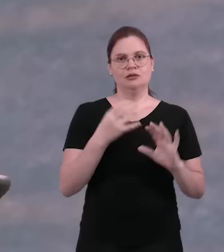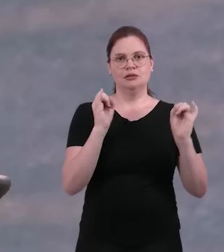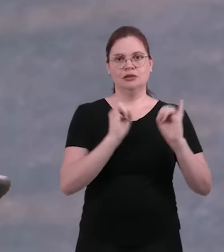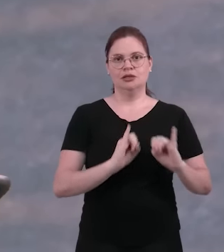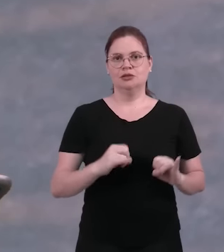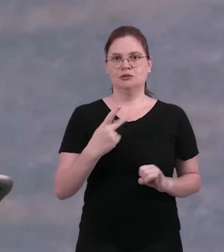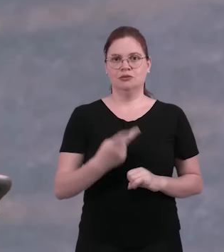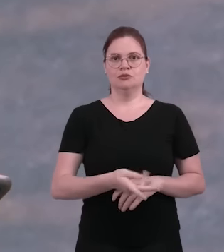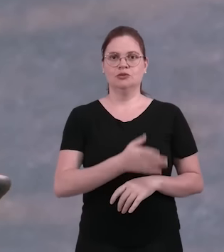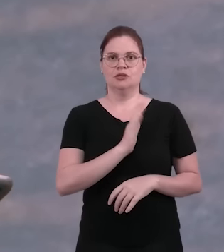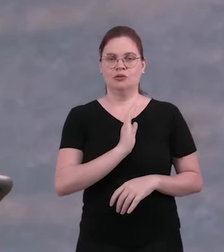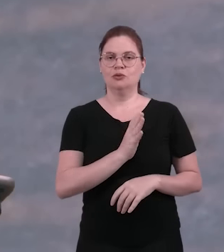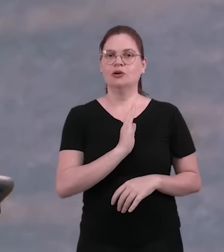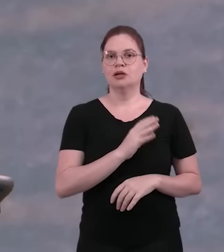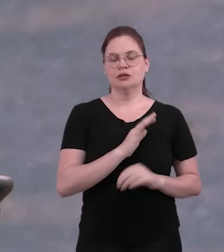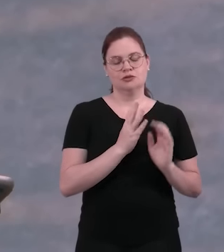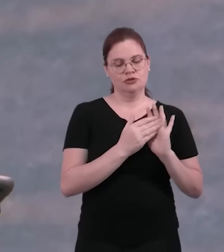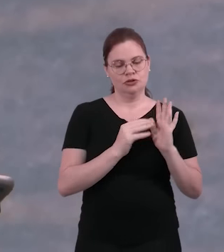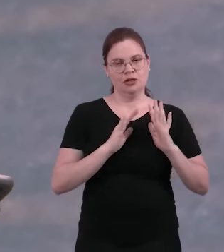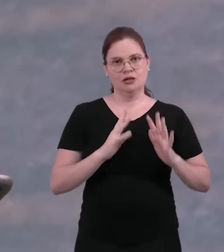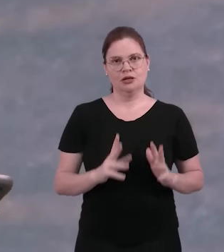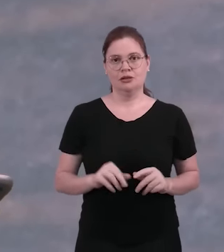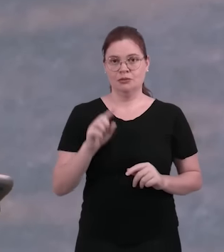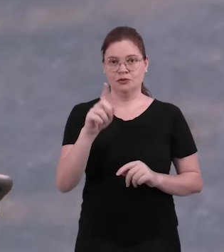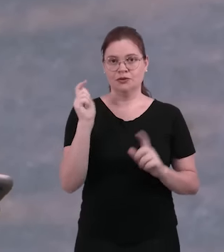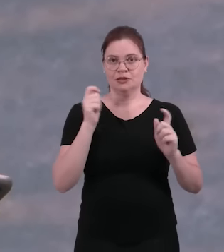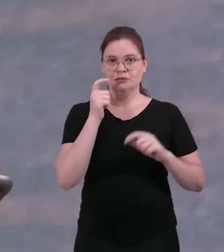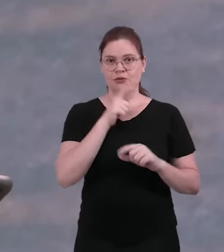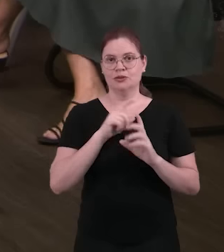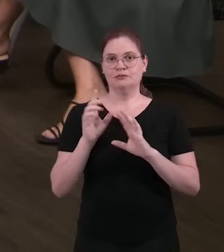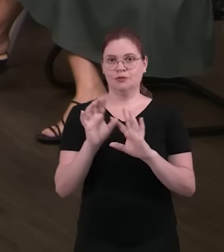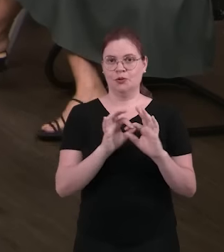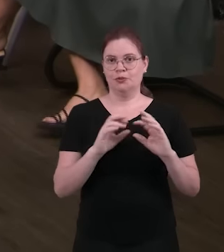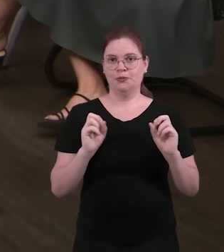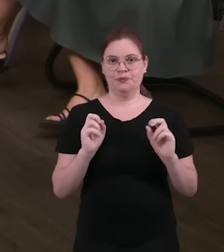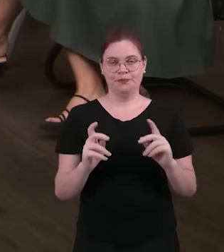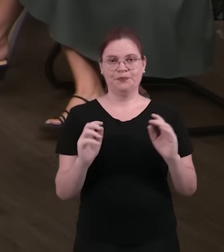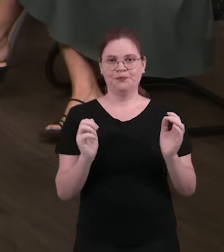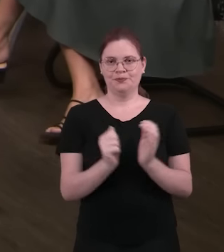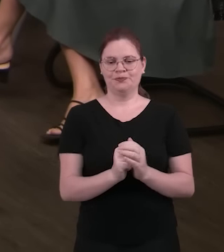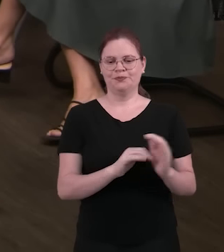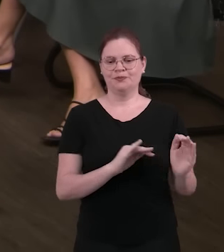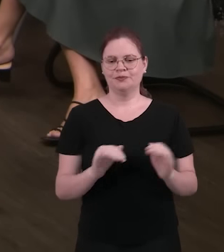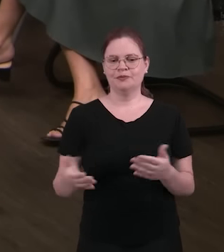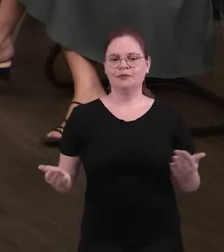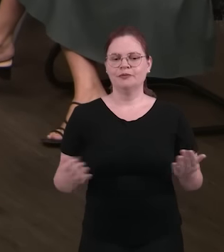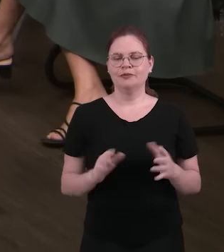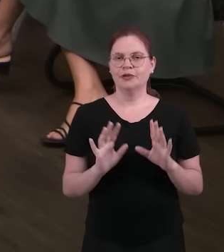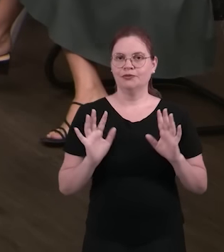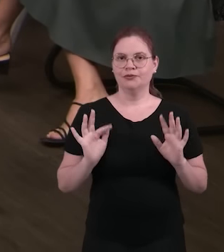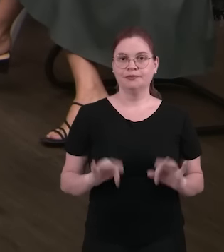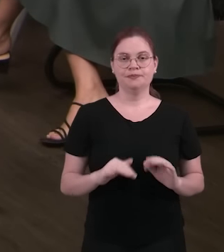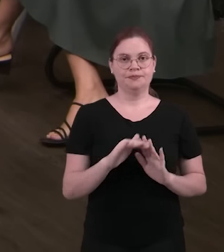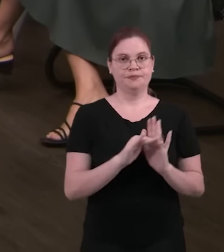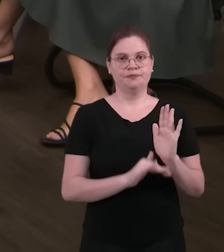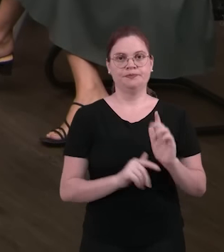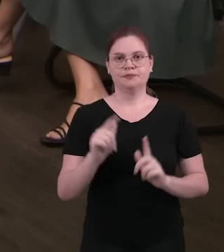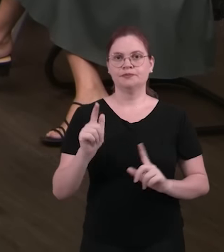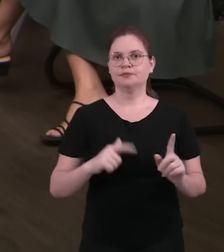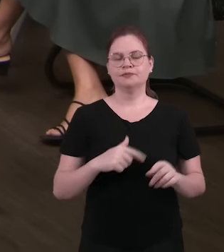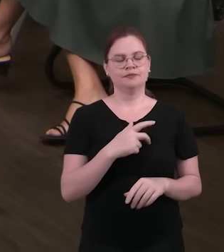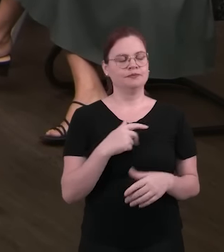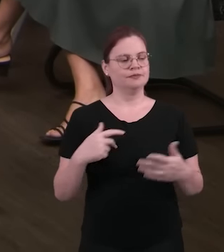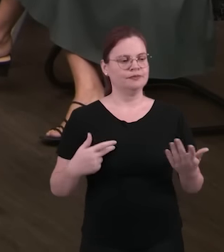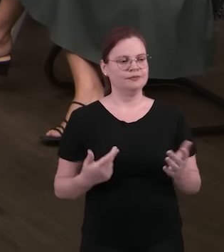ser derrubados para você viver essa Páscoa. Tá certo? Queridos, chegamos ao final de mais uma edição do programa. Pastor Tarcísio